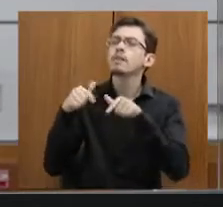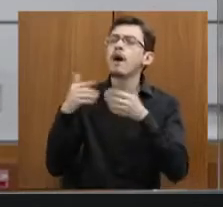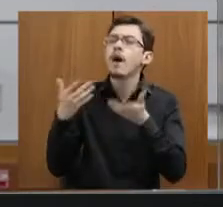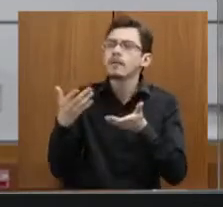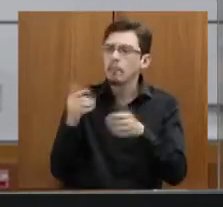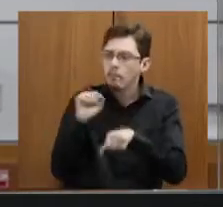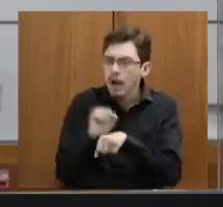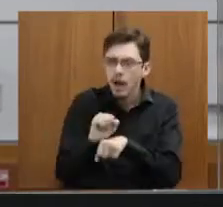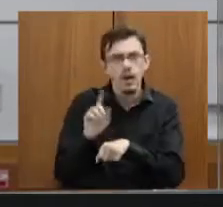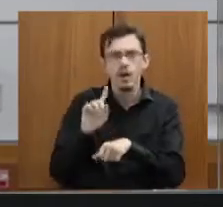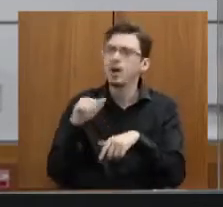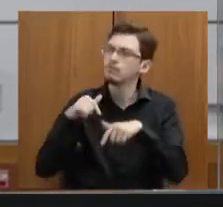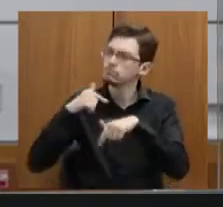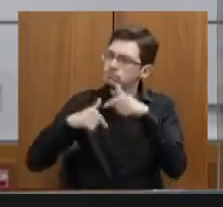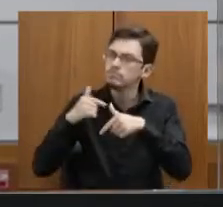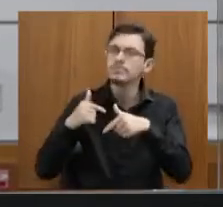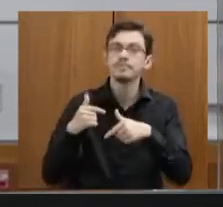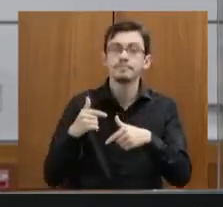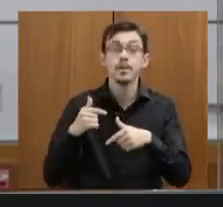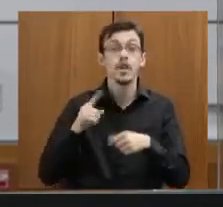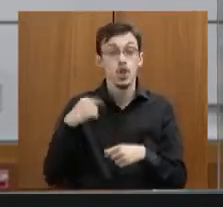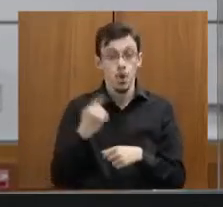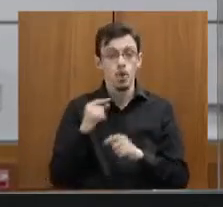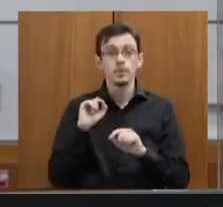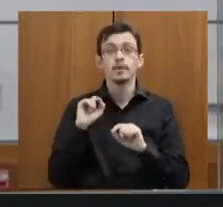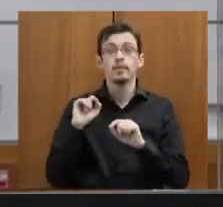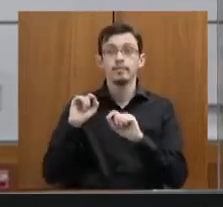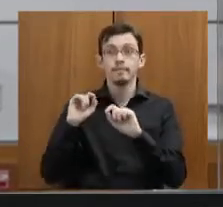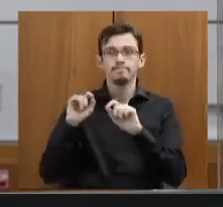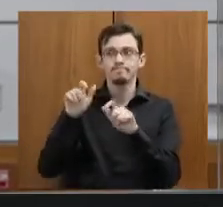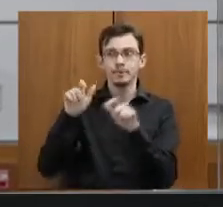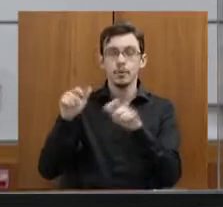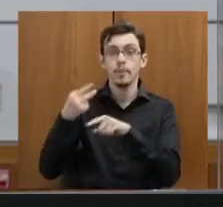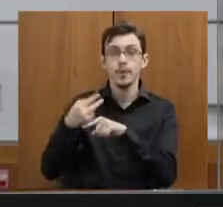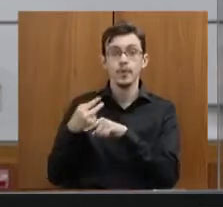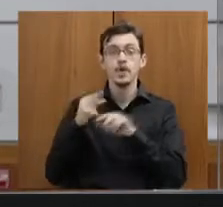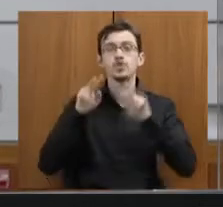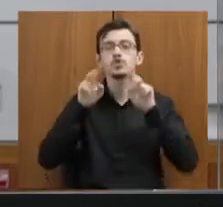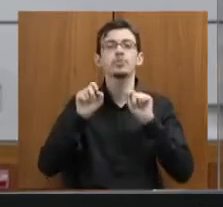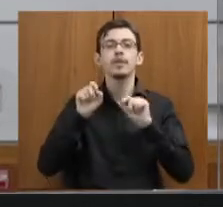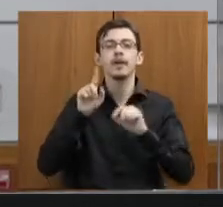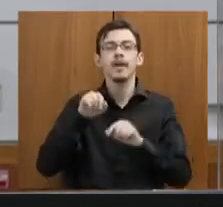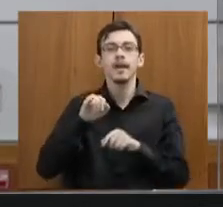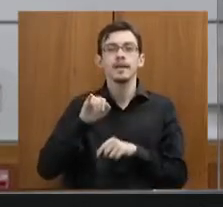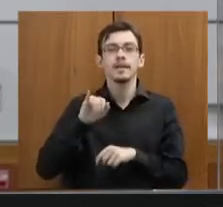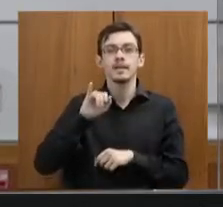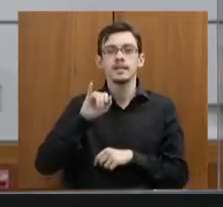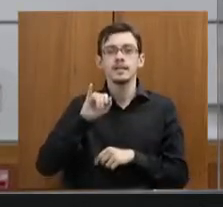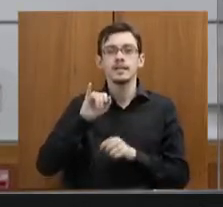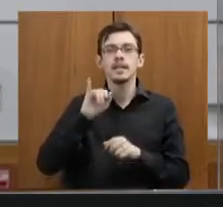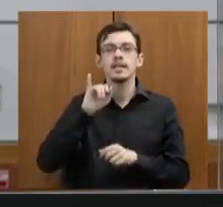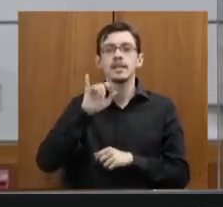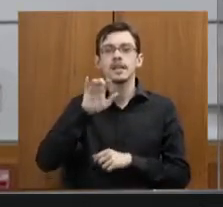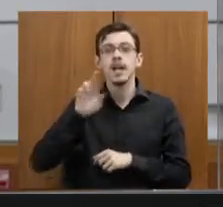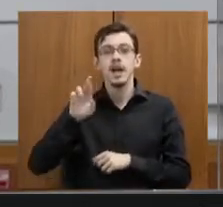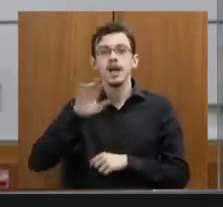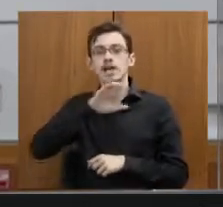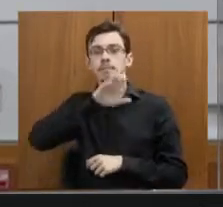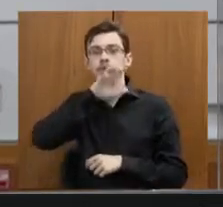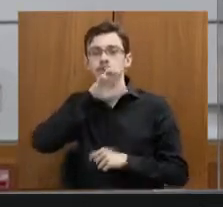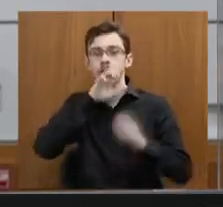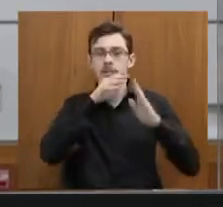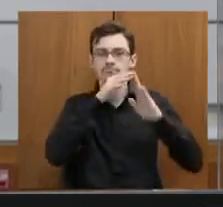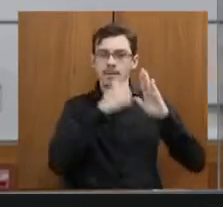E aí outra coisa que a gente tem sido muito procurado é sobre a isenção do Imposto de Renda das nossas casas